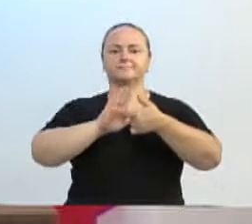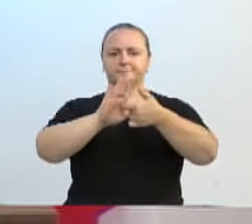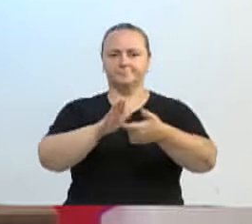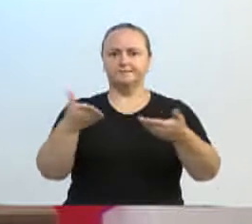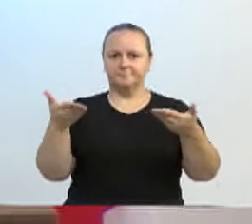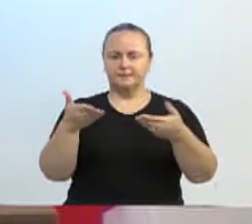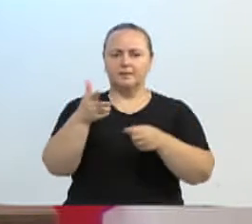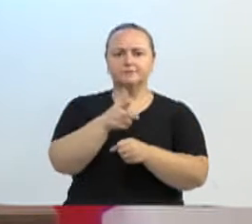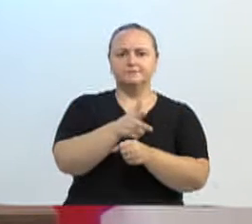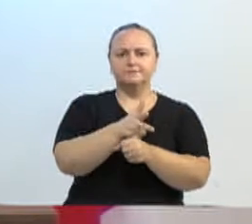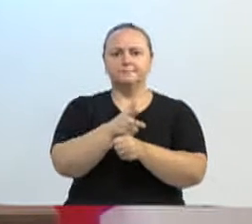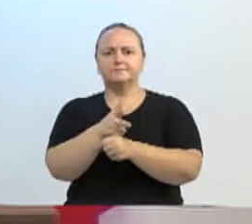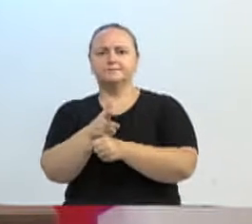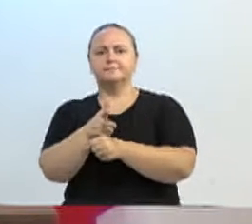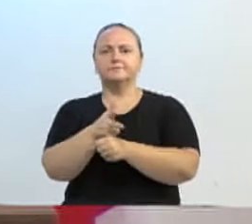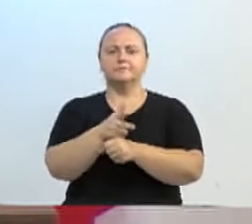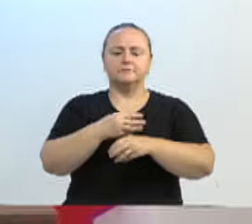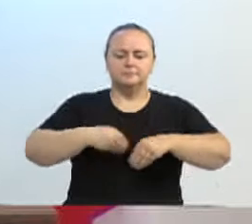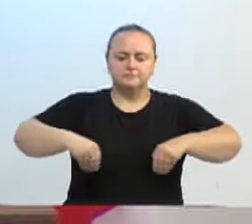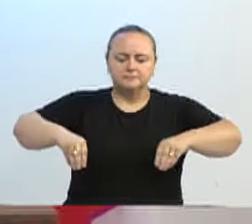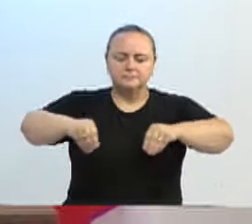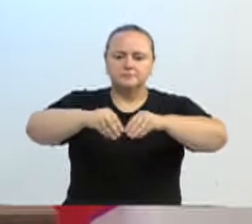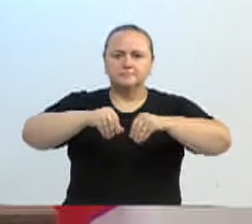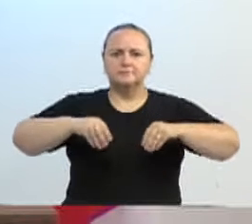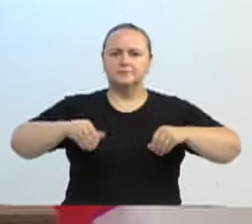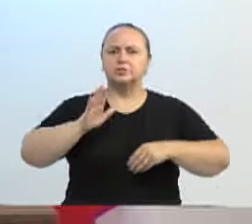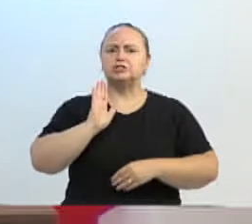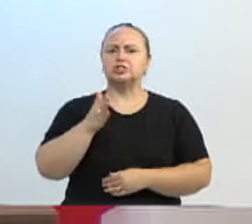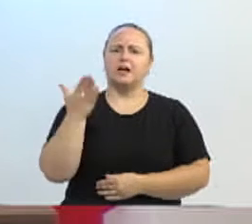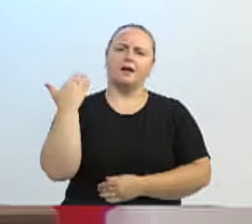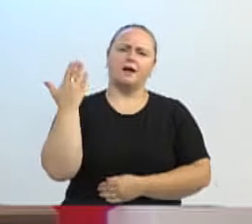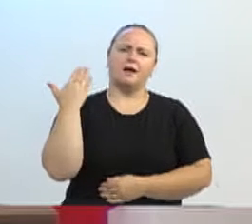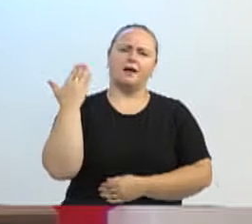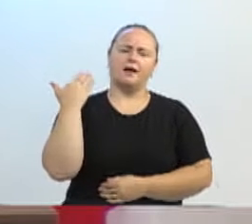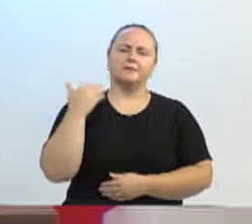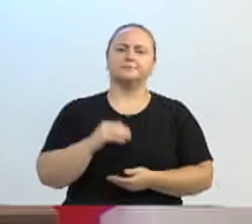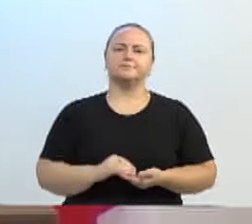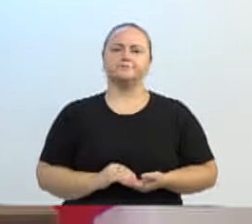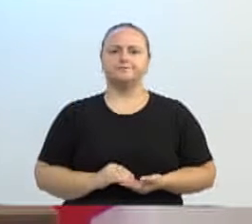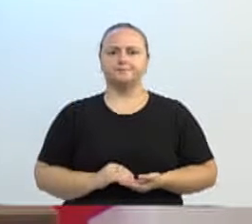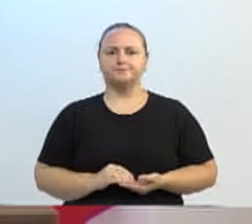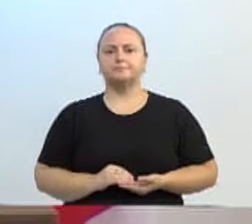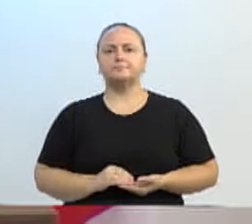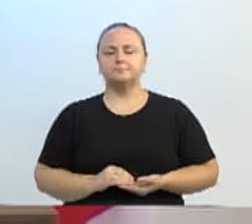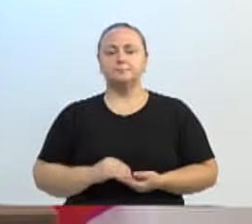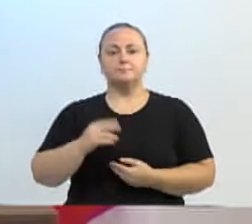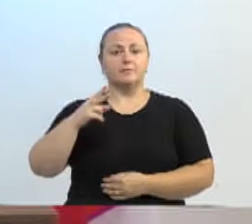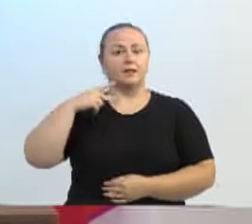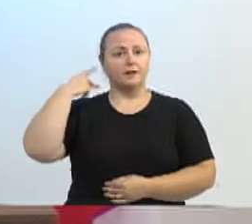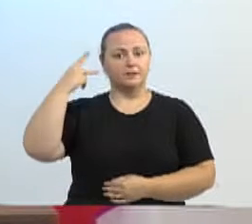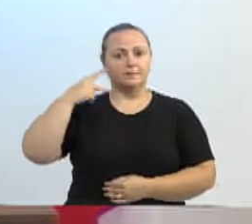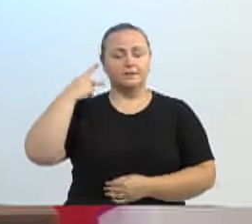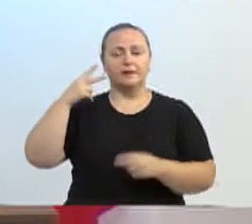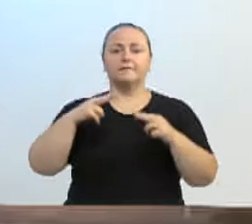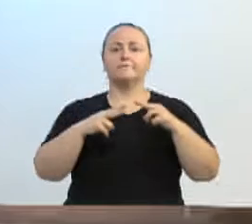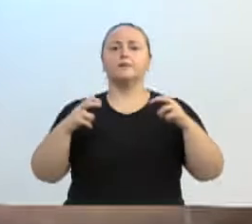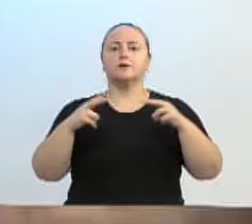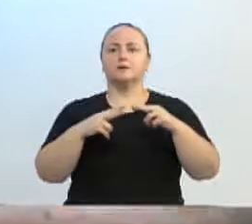da compostagem que a gente apresentou aqui nessa casa algum tempo atrás, vereador Maquito, de Florianópolis, por gentileza,